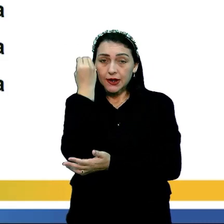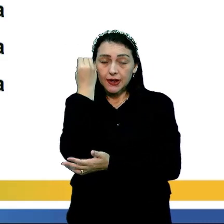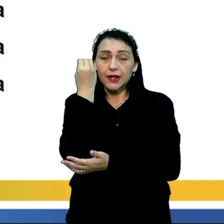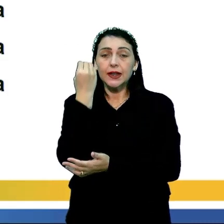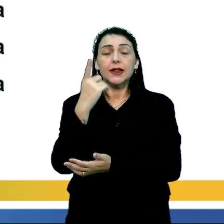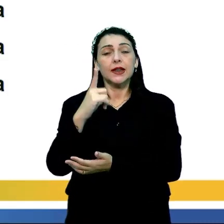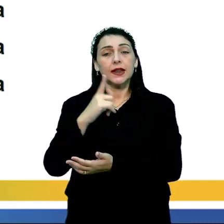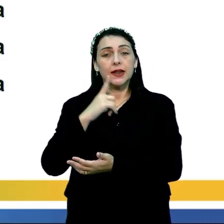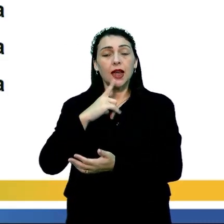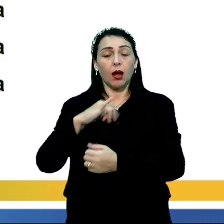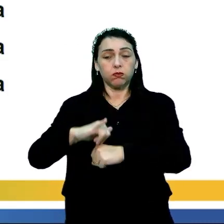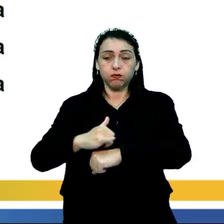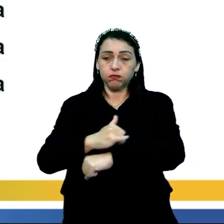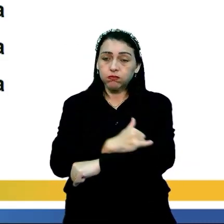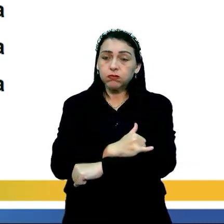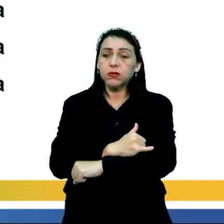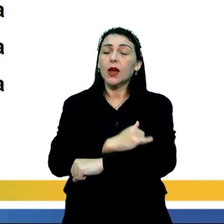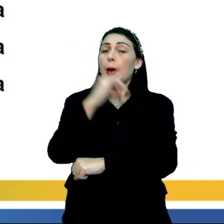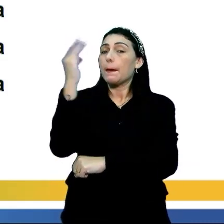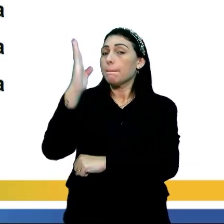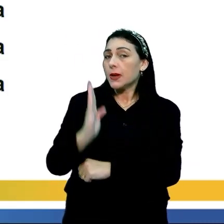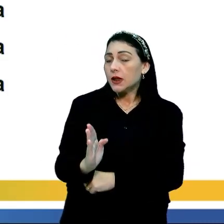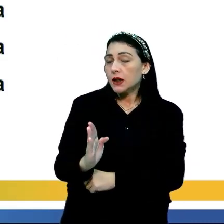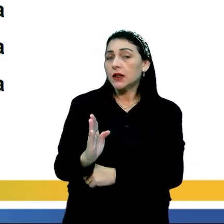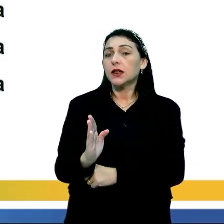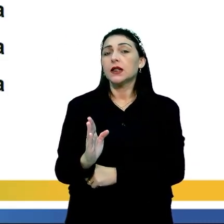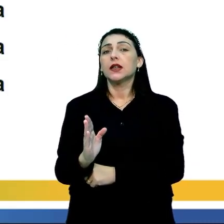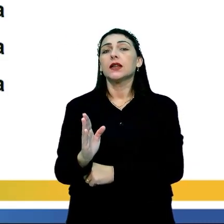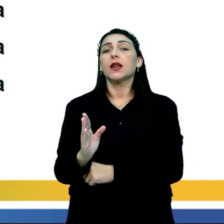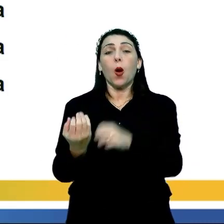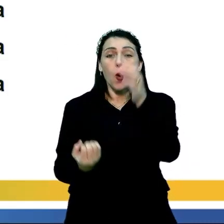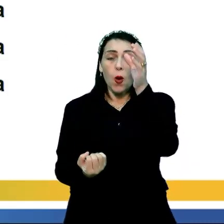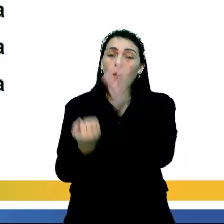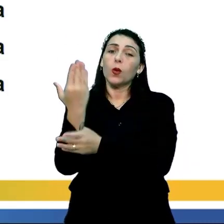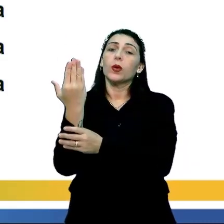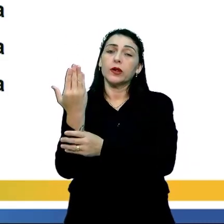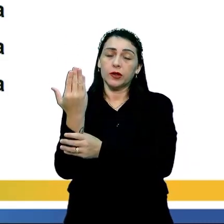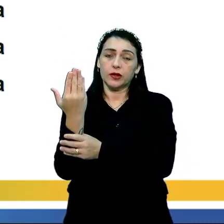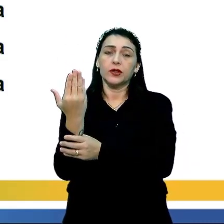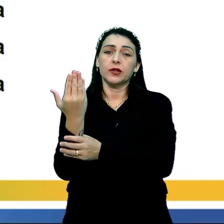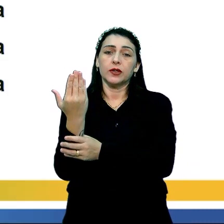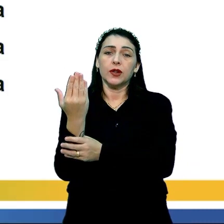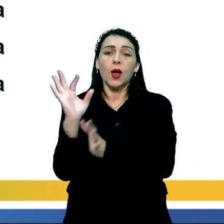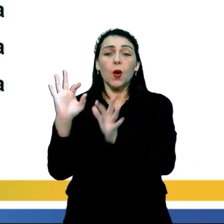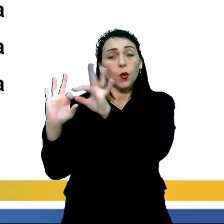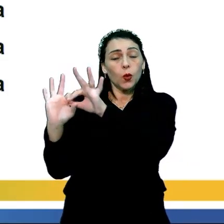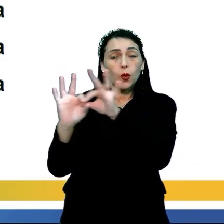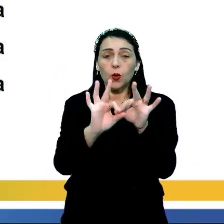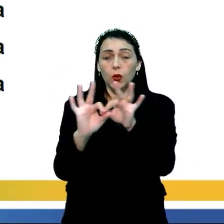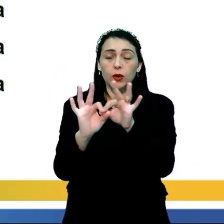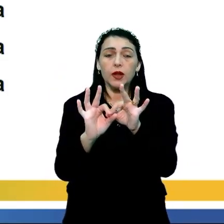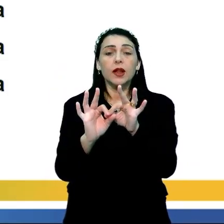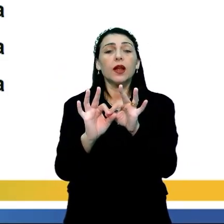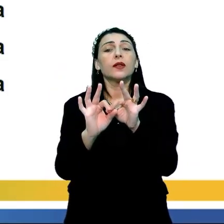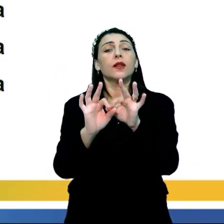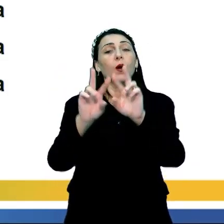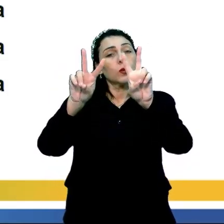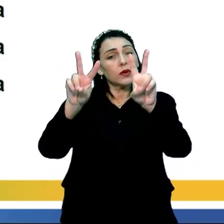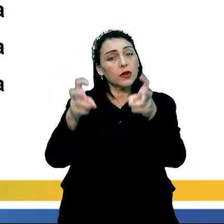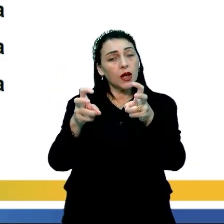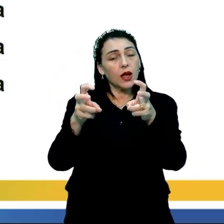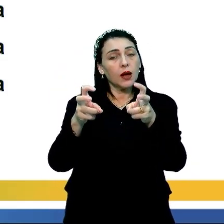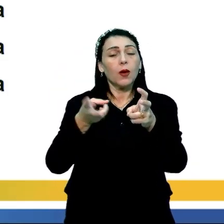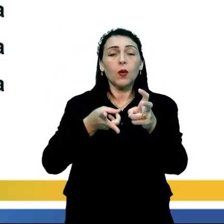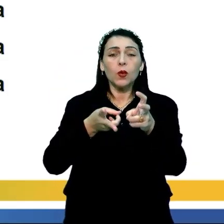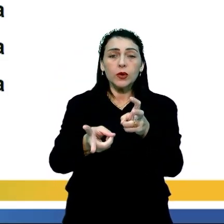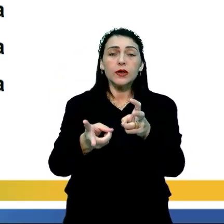nós temos ó, obesidade, brasileiros, origem, né? Eu contextualizei o nosso tema e aí eu